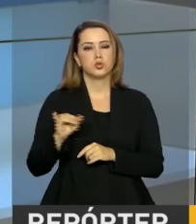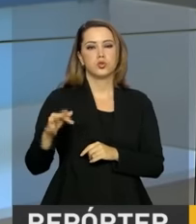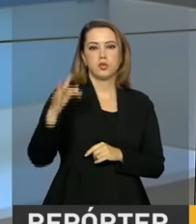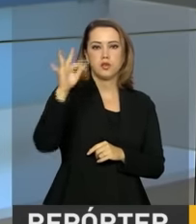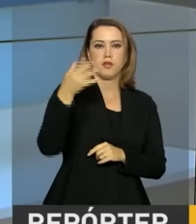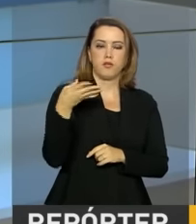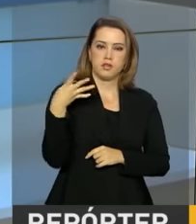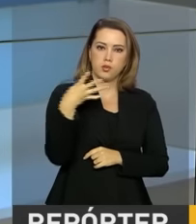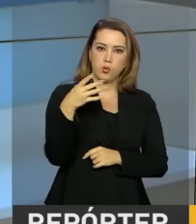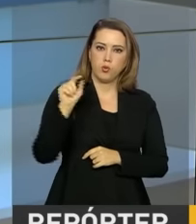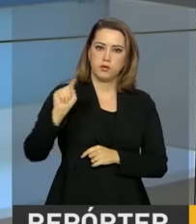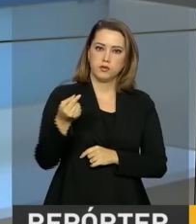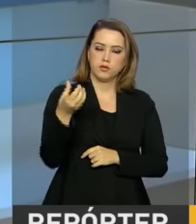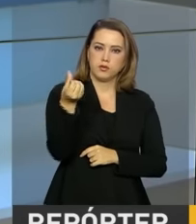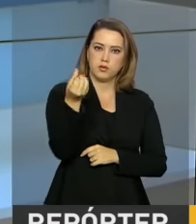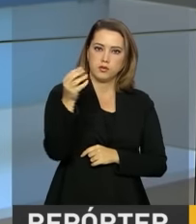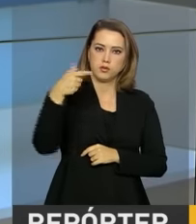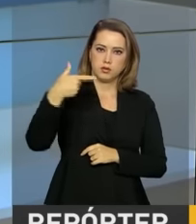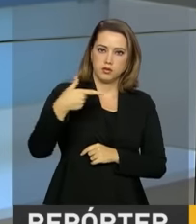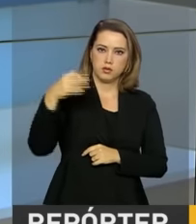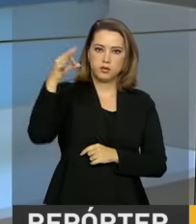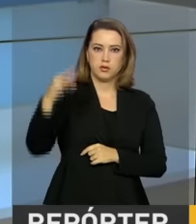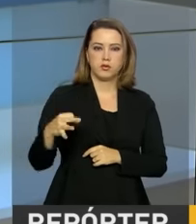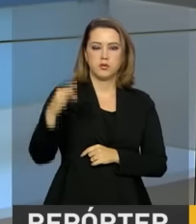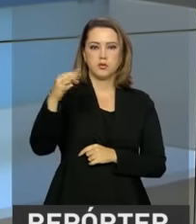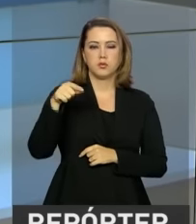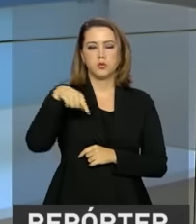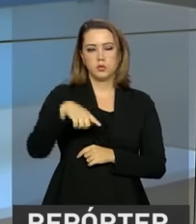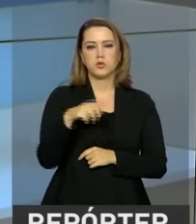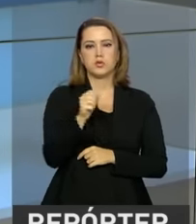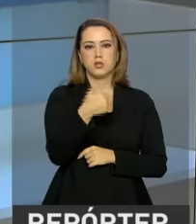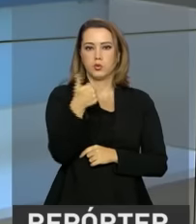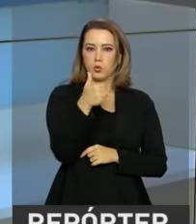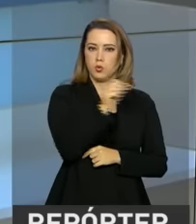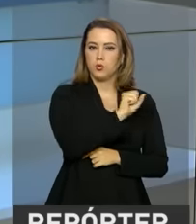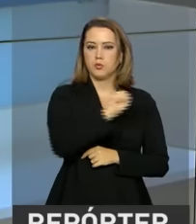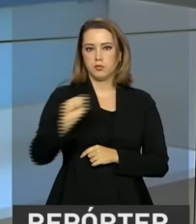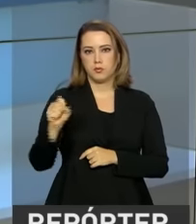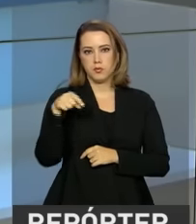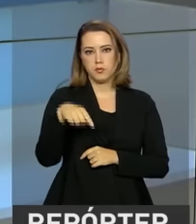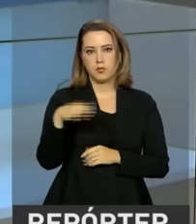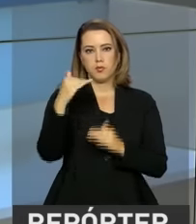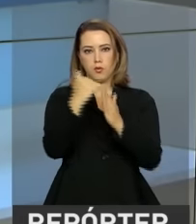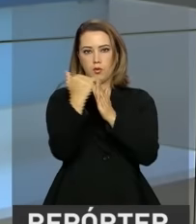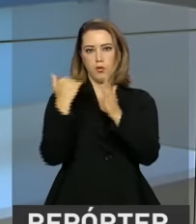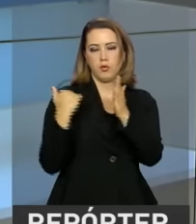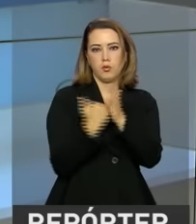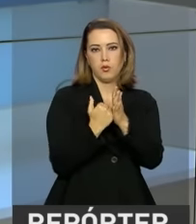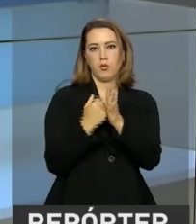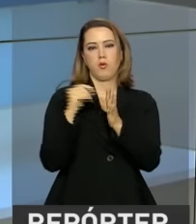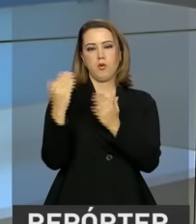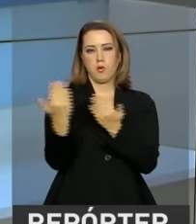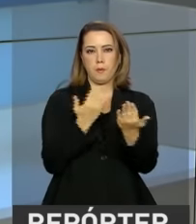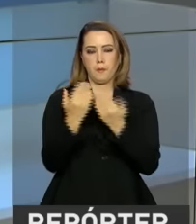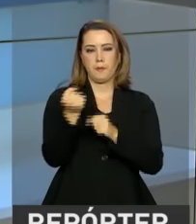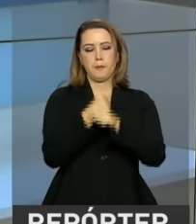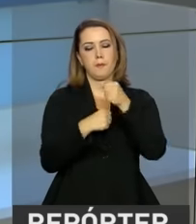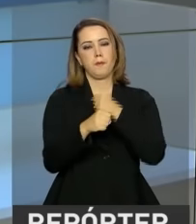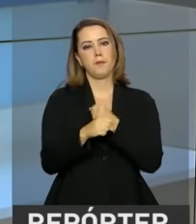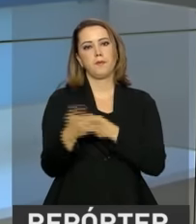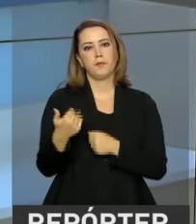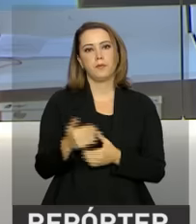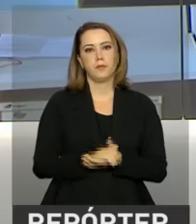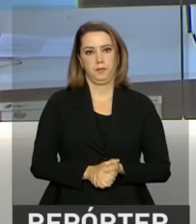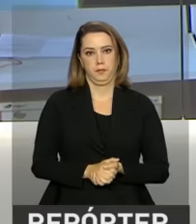em 4,62 abaixo dos 6,28 ados no mesmo período do ano